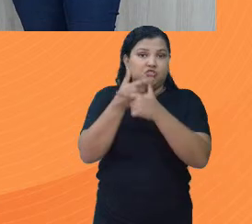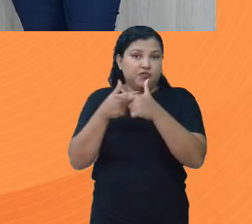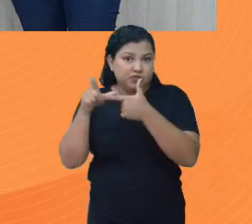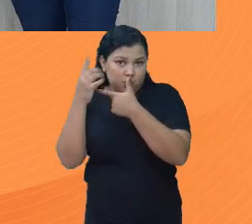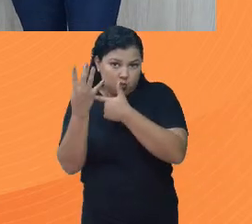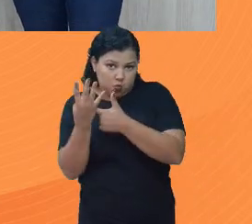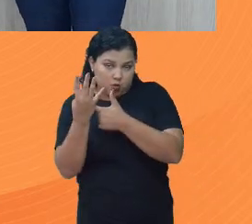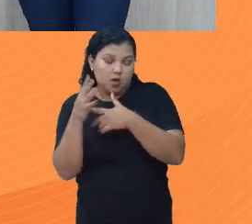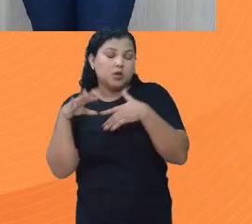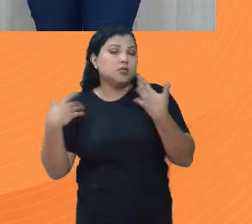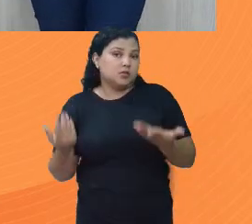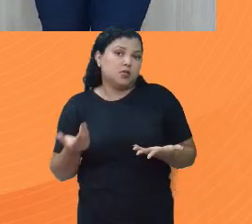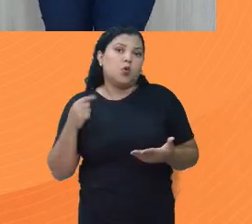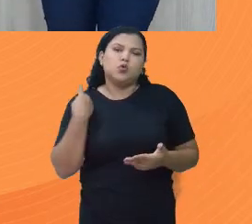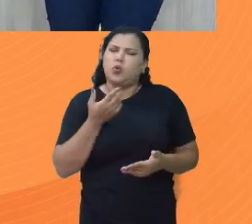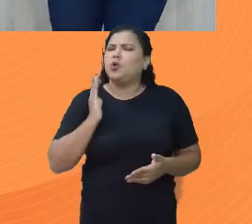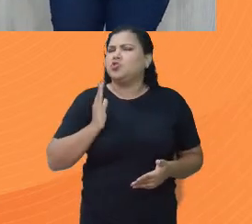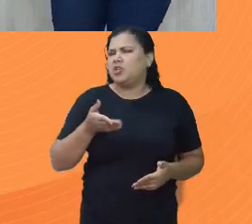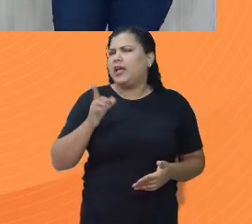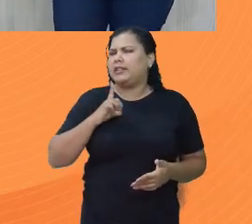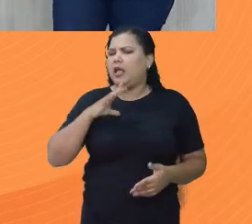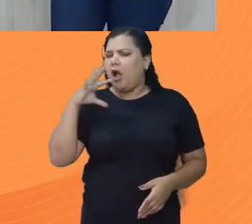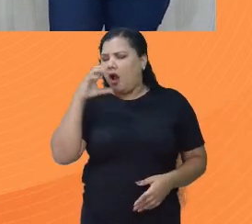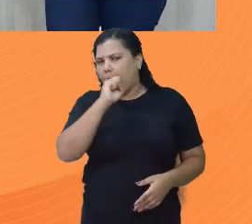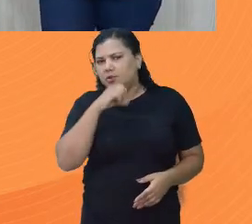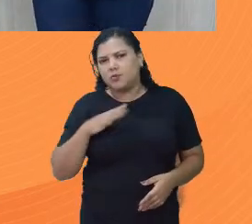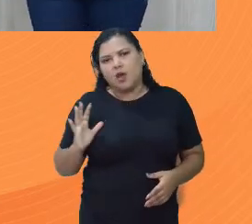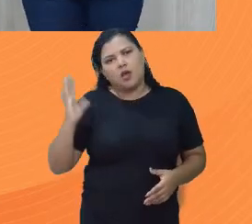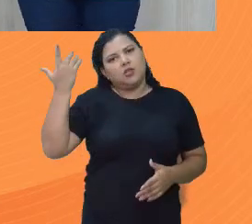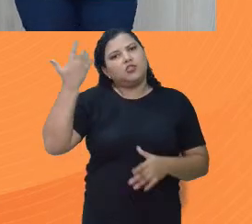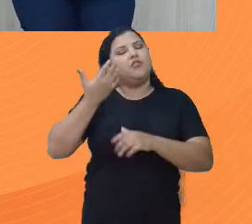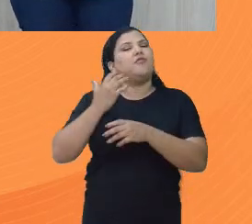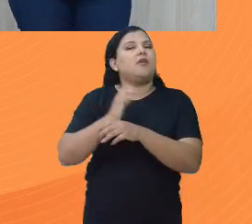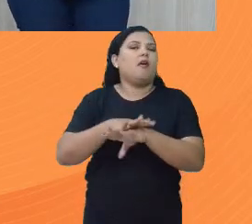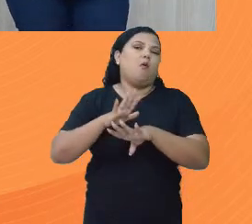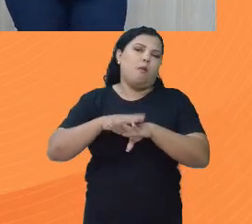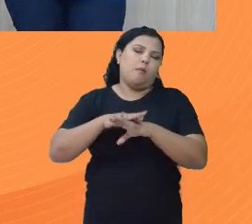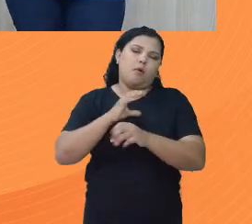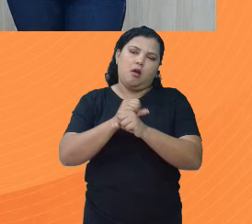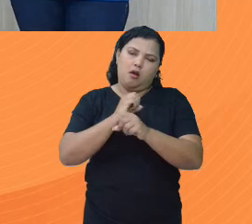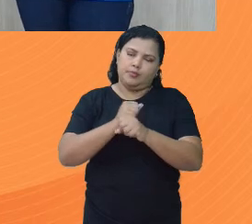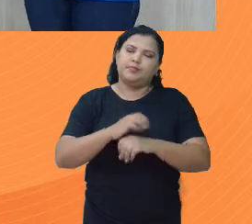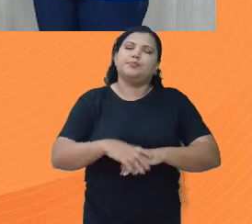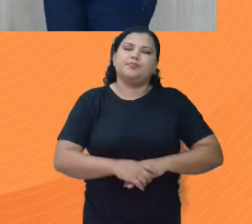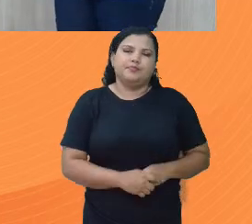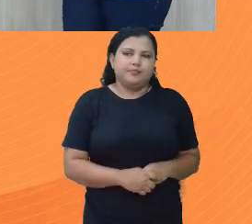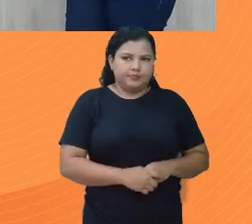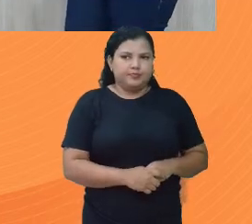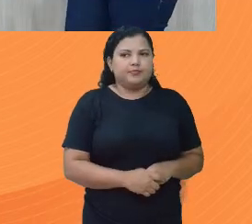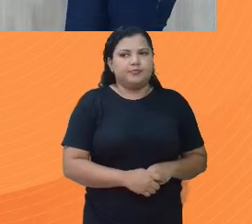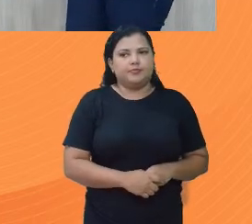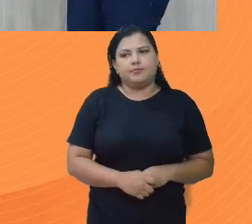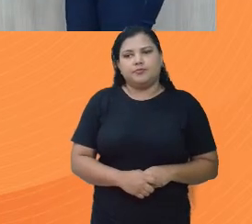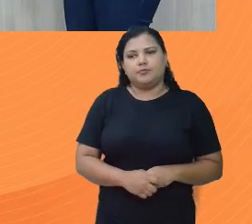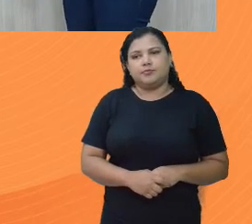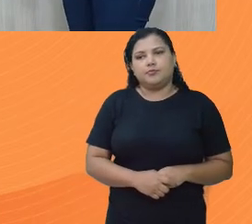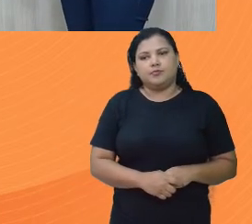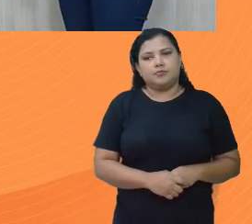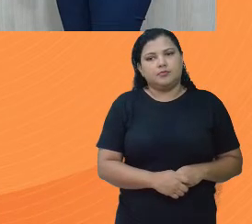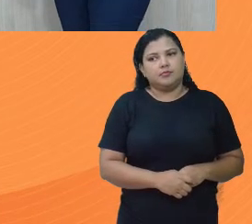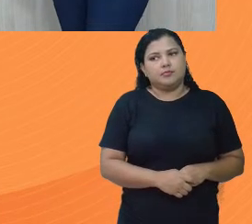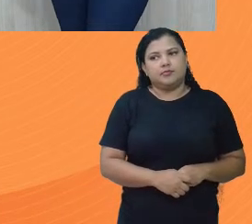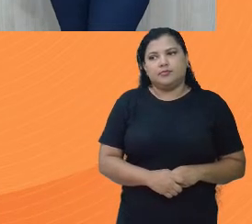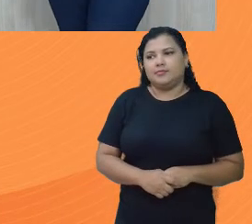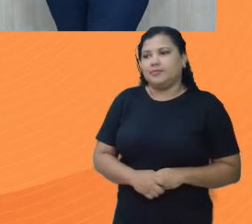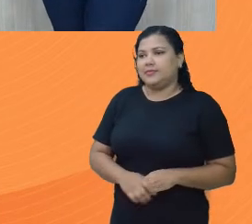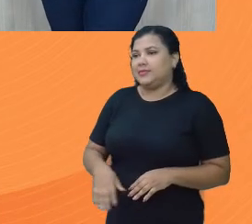4 partes, a gente tem um pouquinho mais de velocidade, né? Fica um pouquinho mais rápido de achar esses valores aí, tá certo? Deixa eu